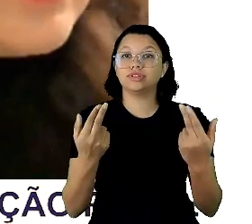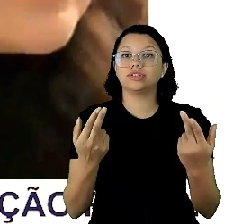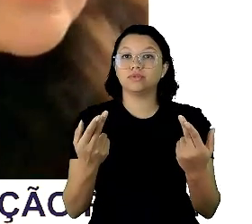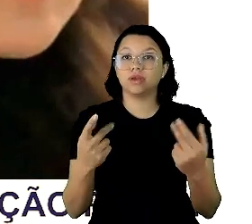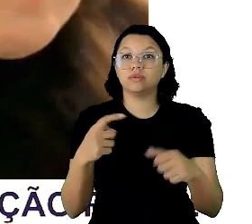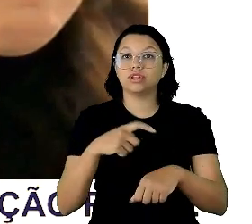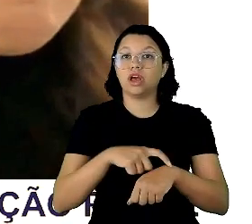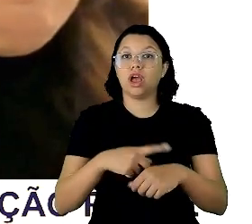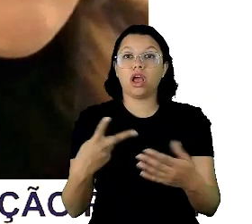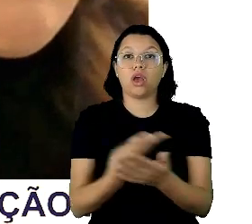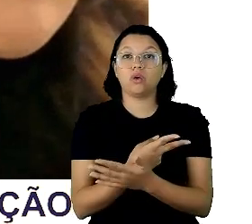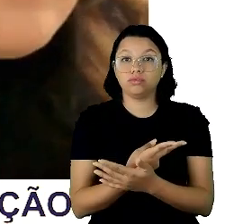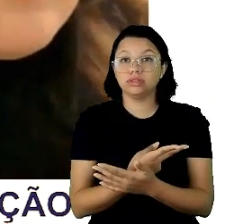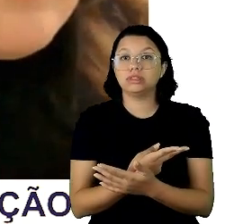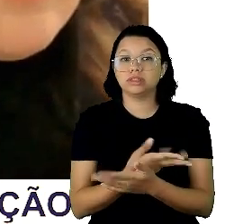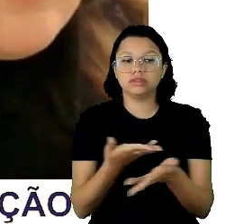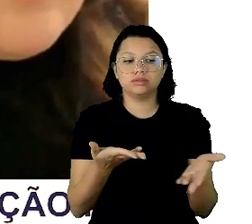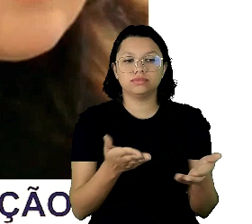acontecer uma coisa dessa.